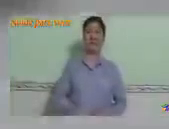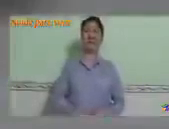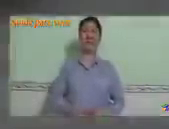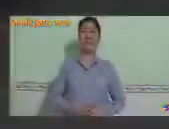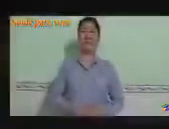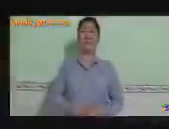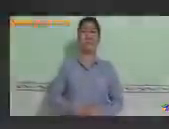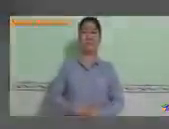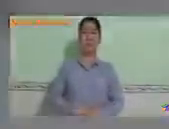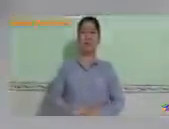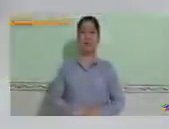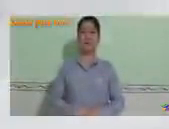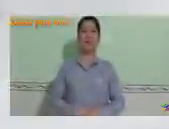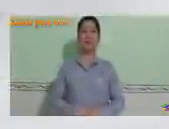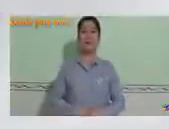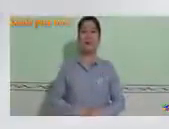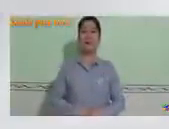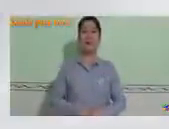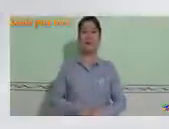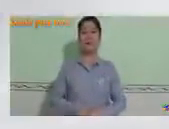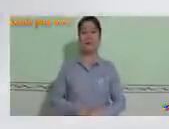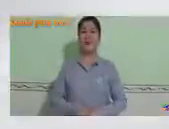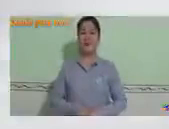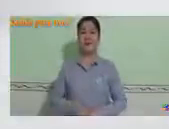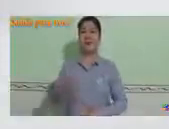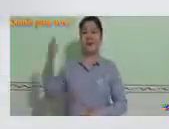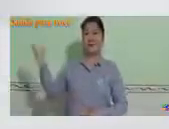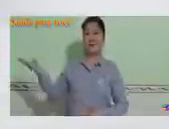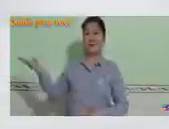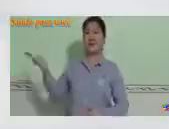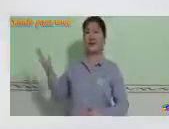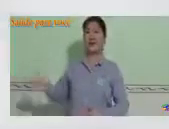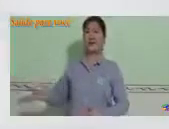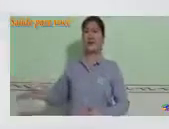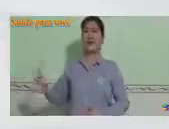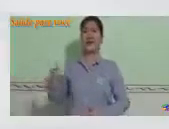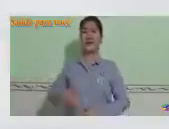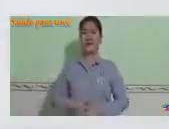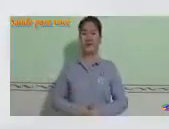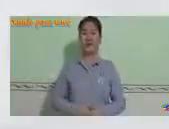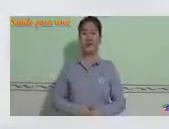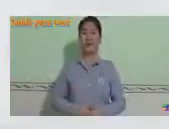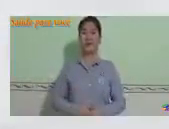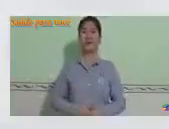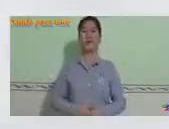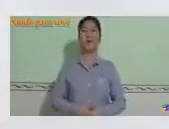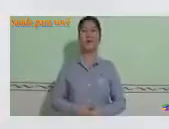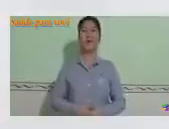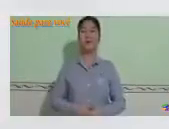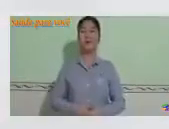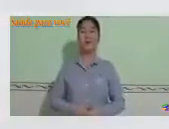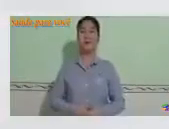BNEF e acento agudo C e OSDO acento circunflexo MGA 3 NAGRAV e